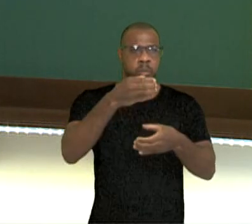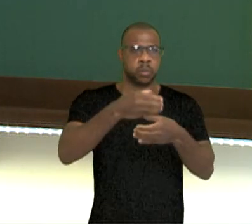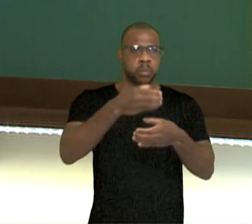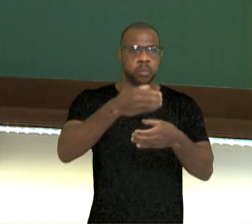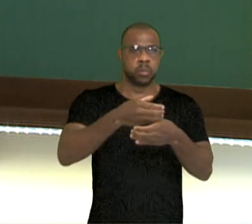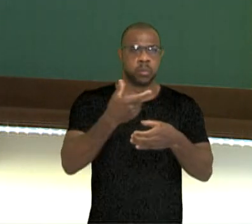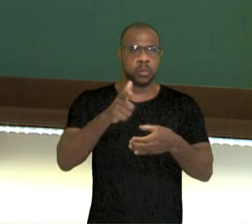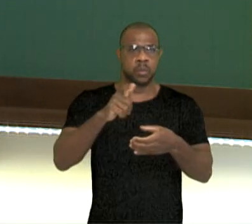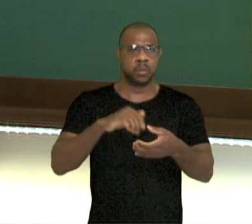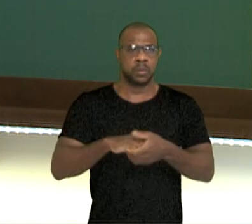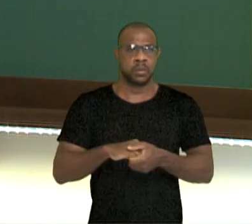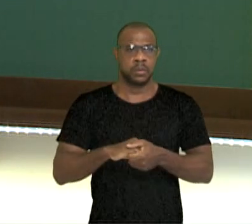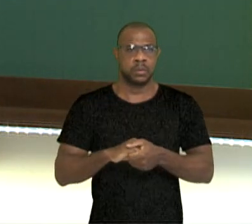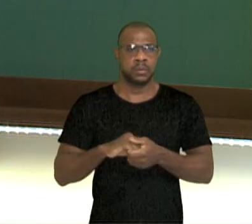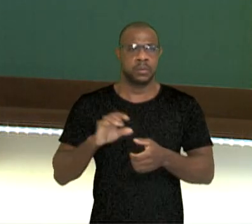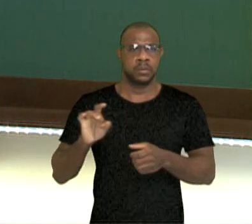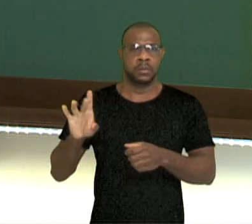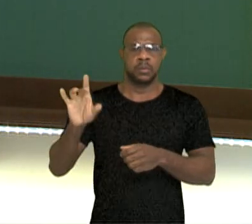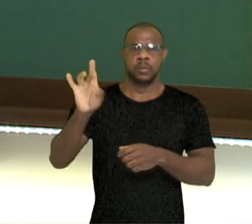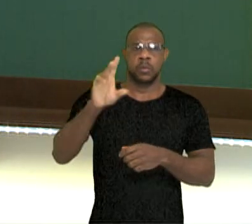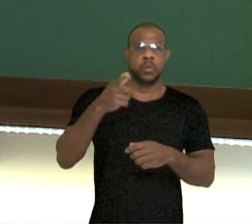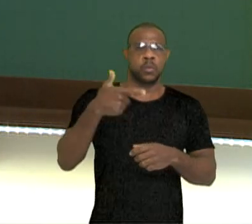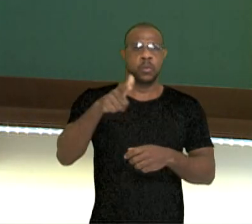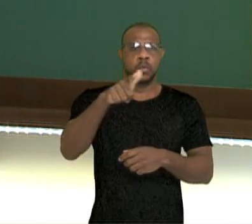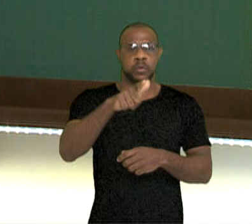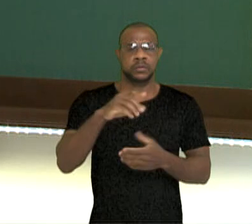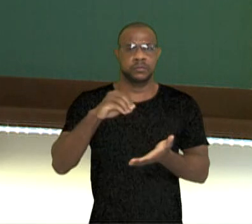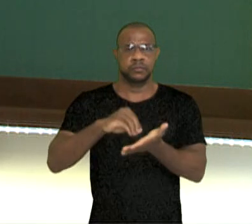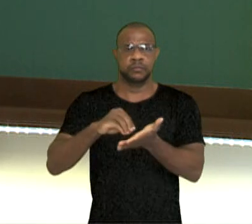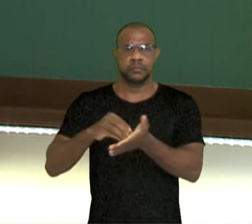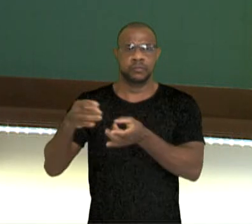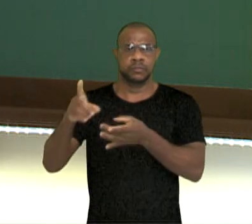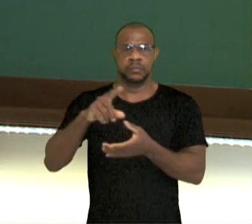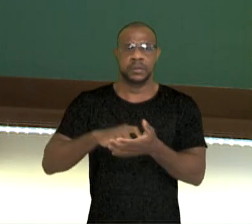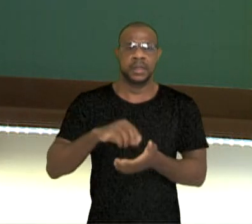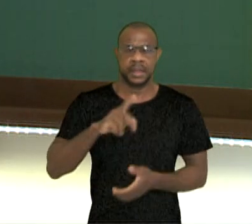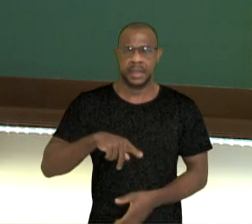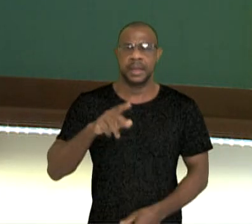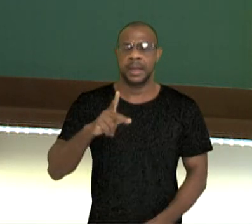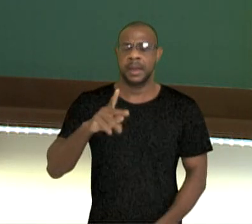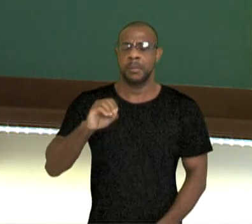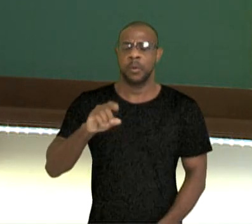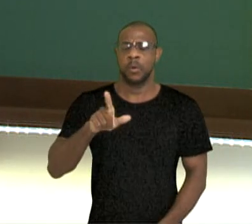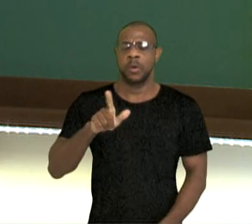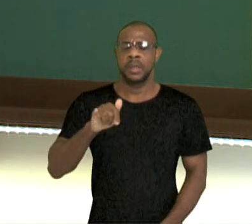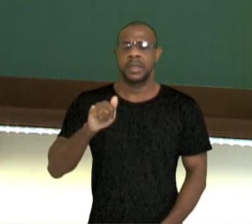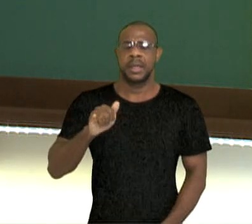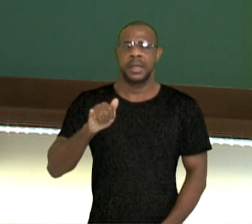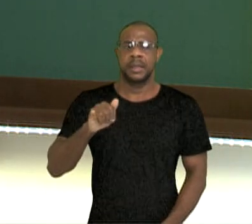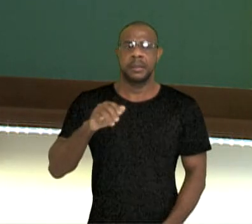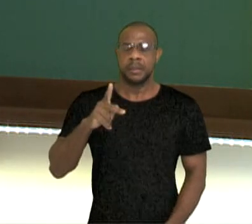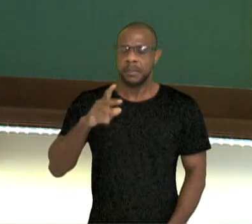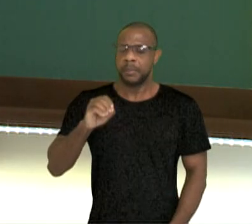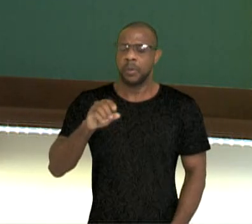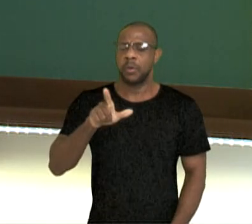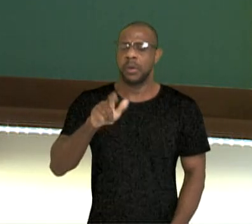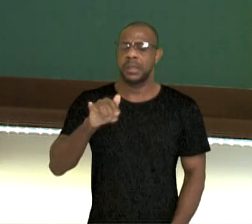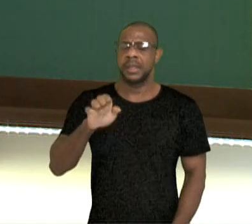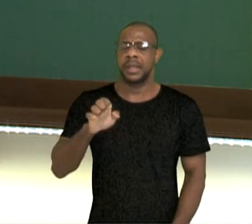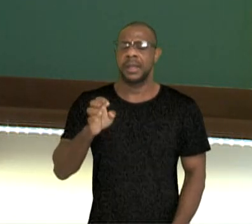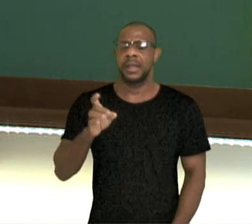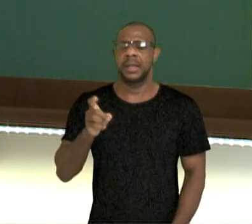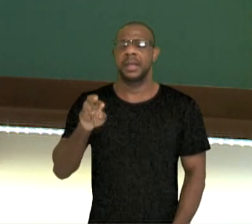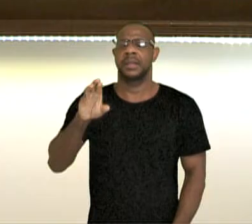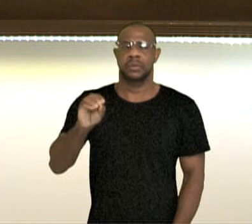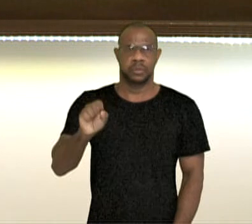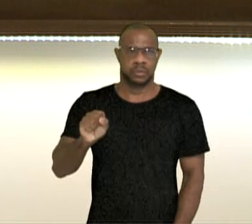Tá? E todos esses outros objetos aqui são poliedros. Vamos lá ver o que significa